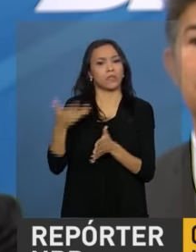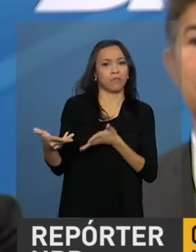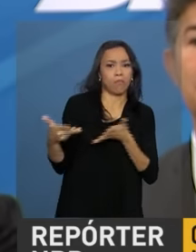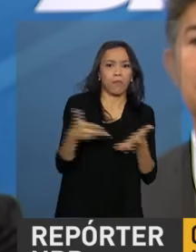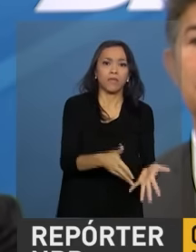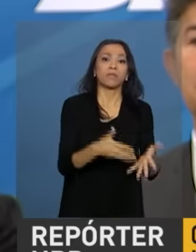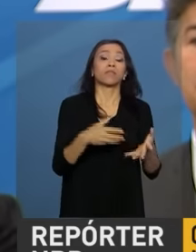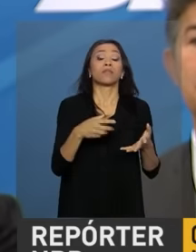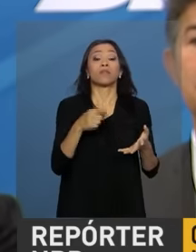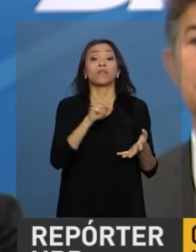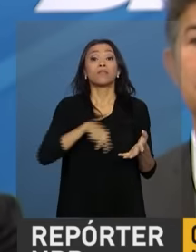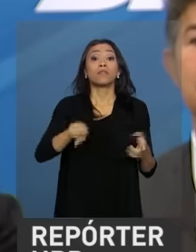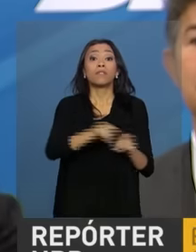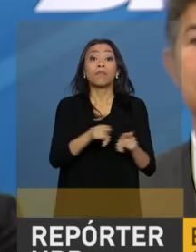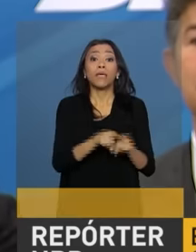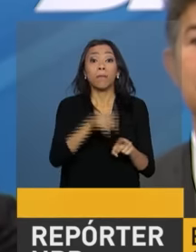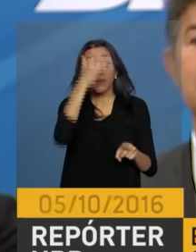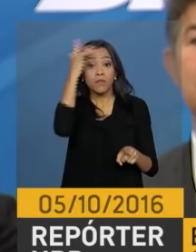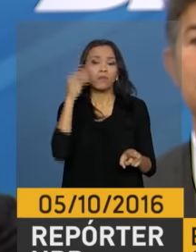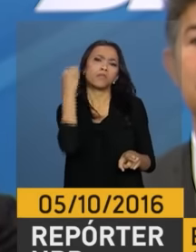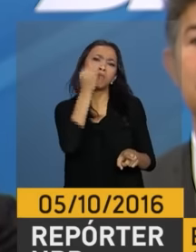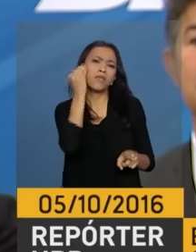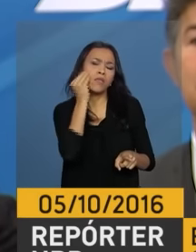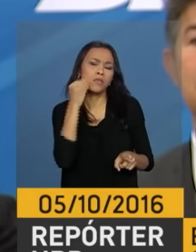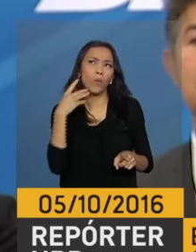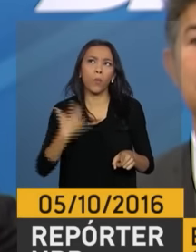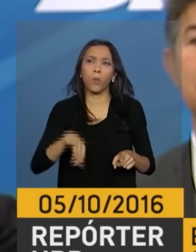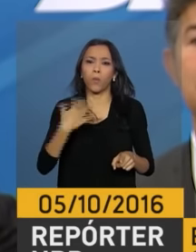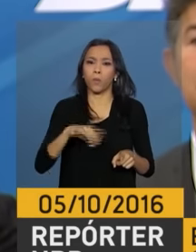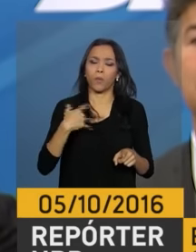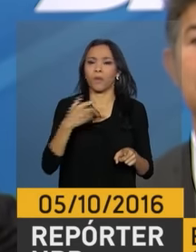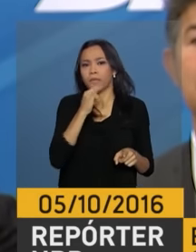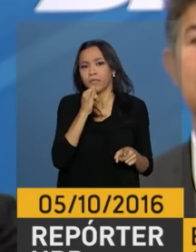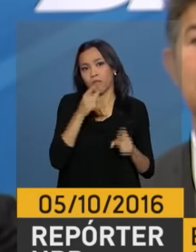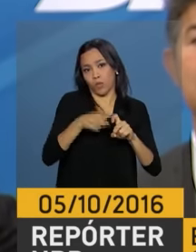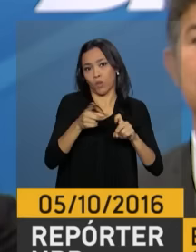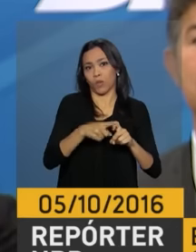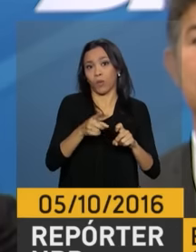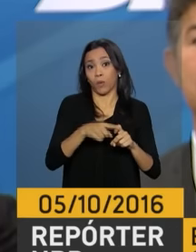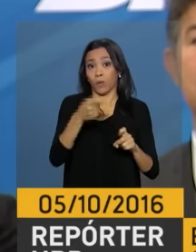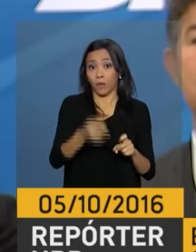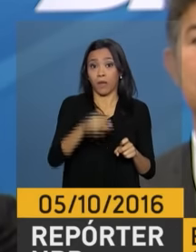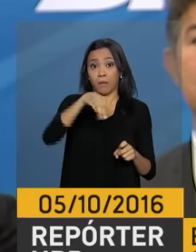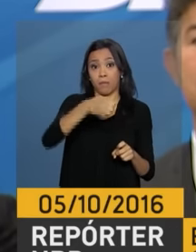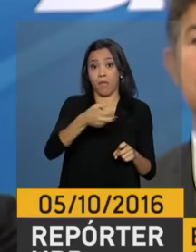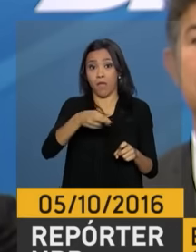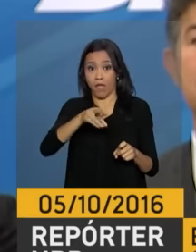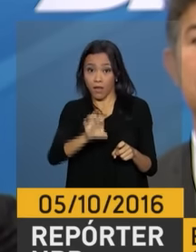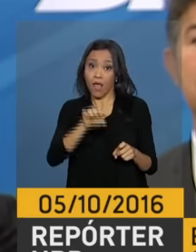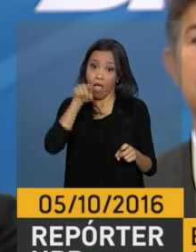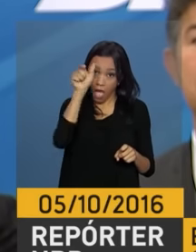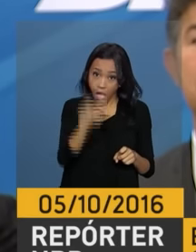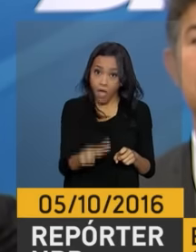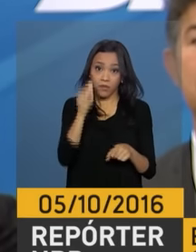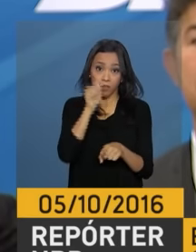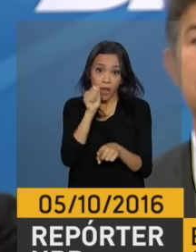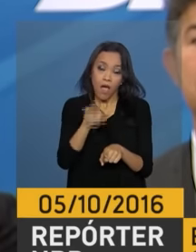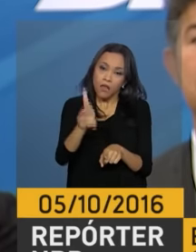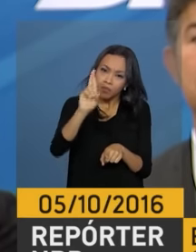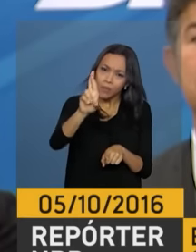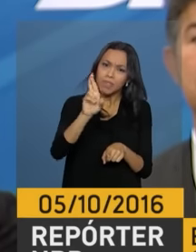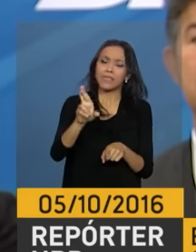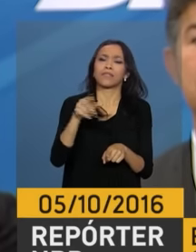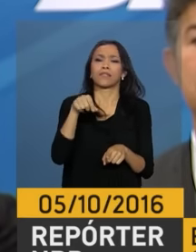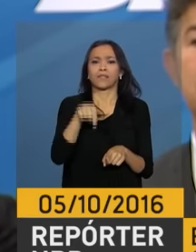de pessoas com uma experiência extraordinária nessa área, como a doutora Mary Yang, responsável hoje pelos programas de primeira infância